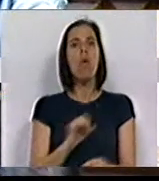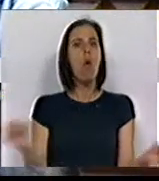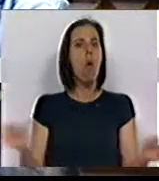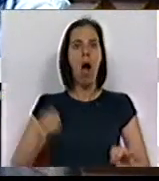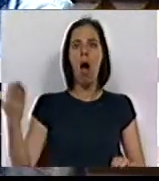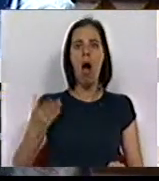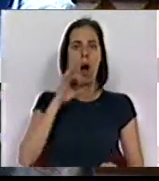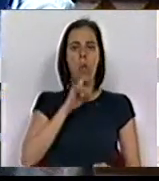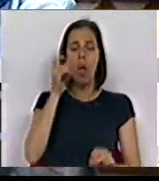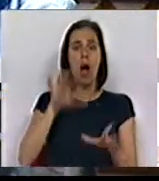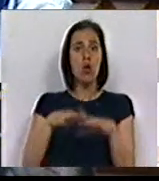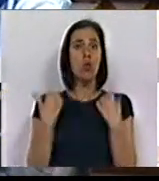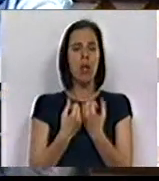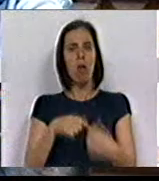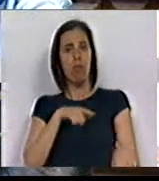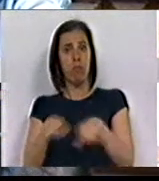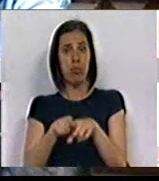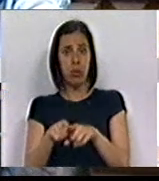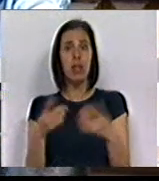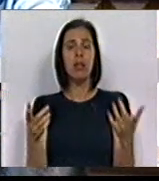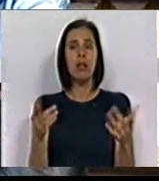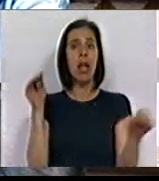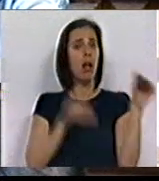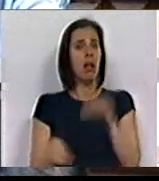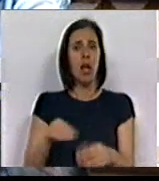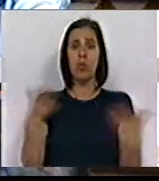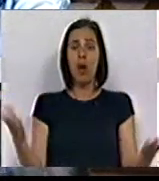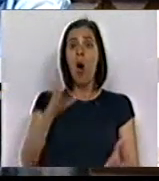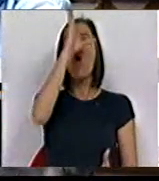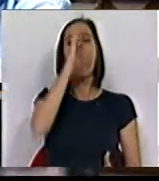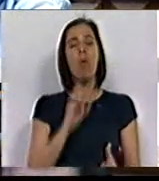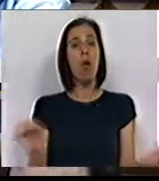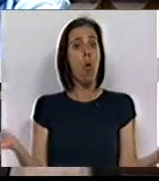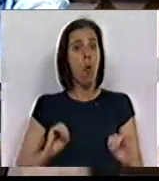sem legitimidade social, política e eleitoral. Um